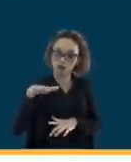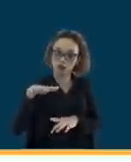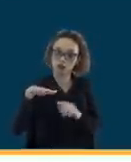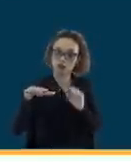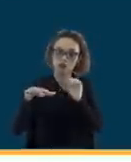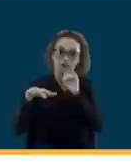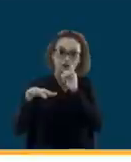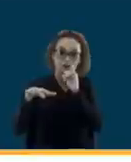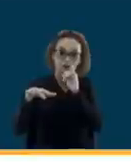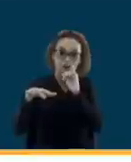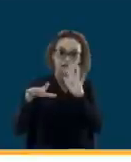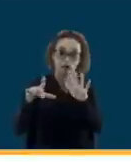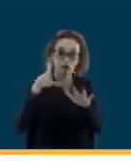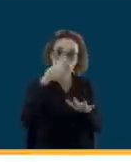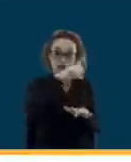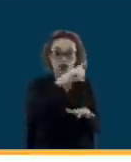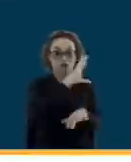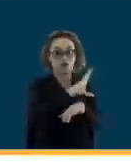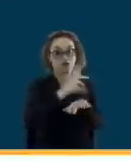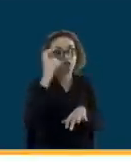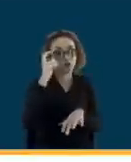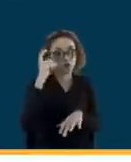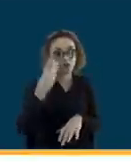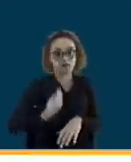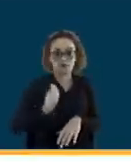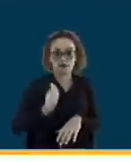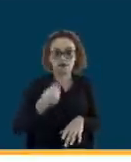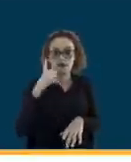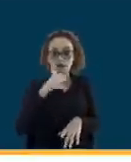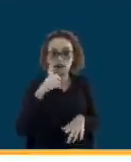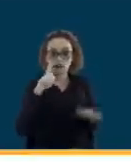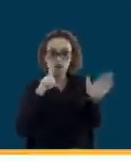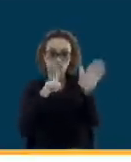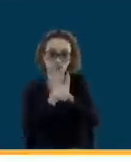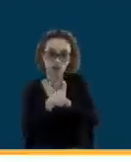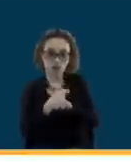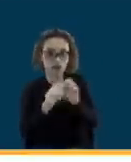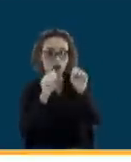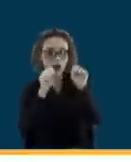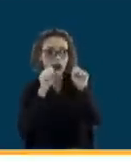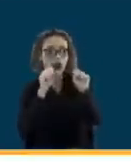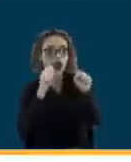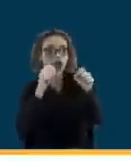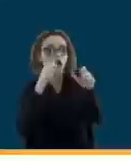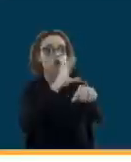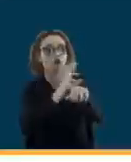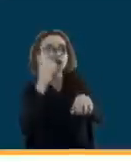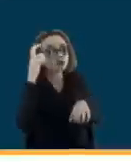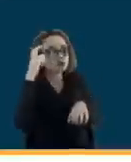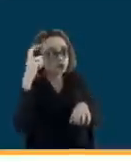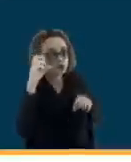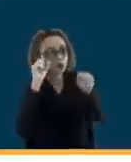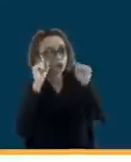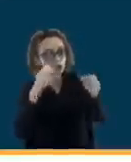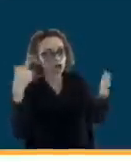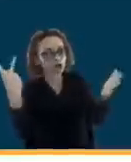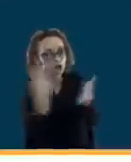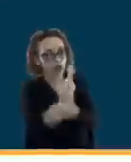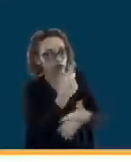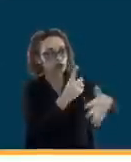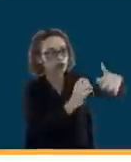no Cultura Viva tem até a pergunta, um ponto de cultura pode acontecer à sombra de uma árvore, por que não, né?